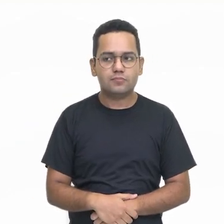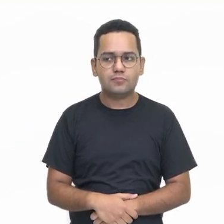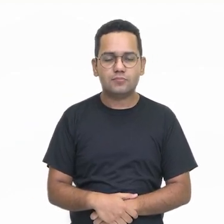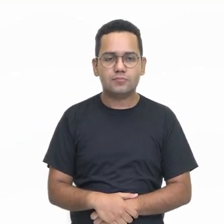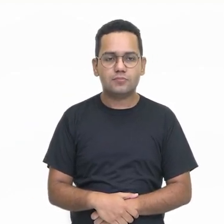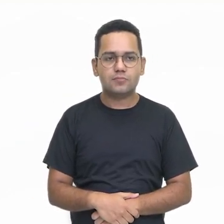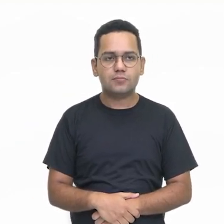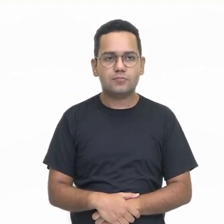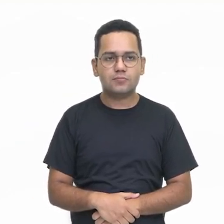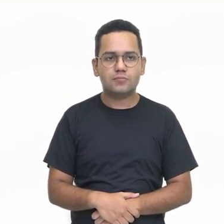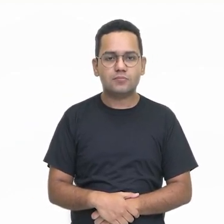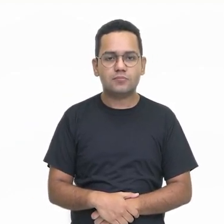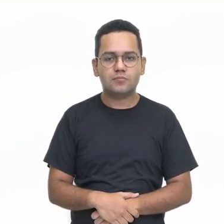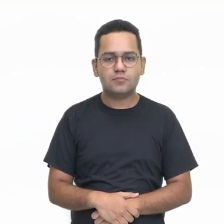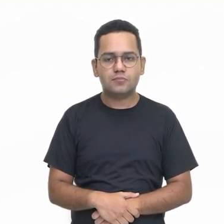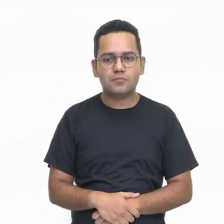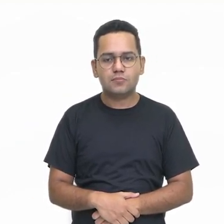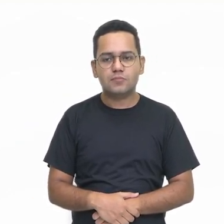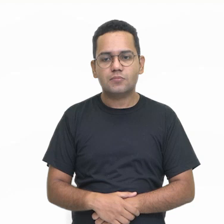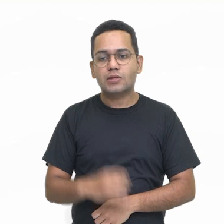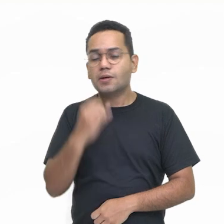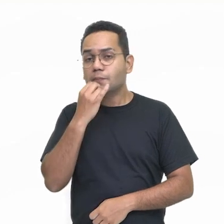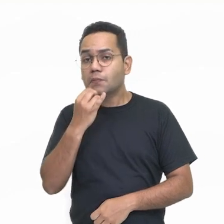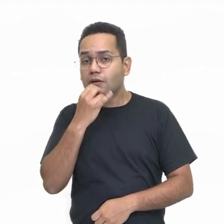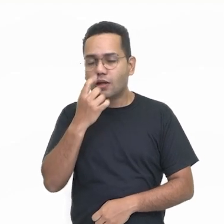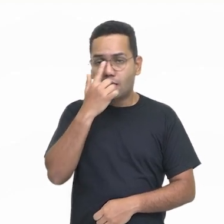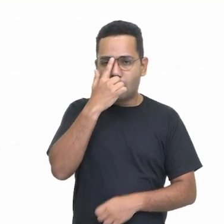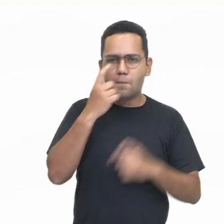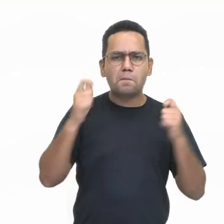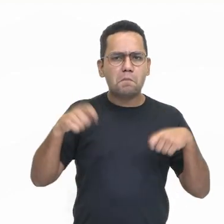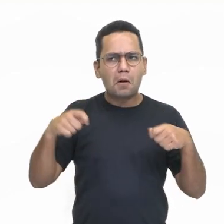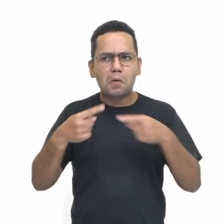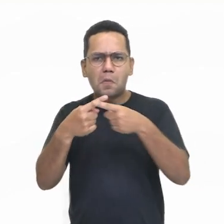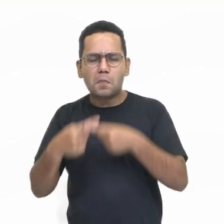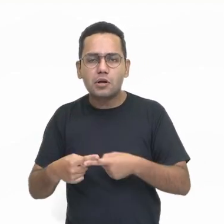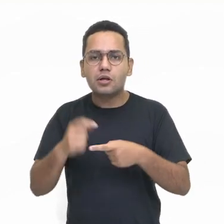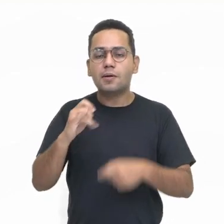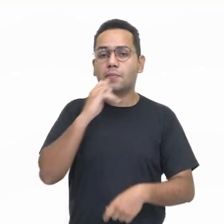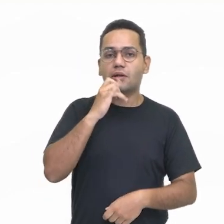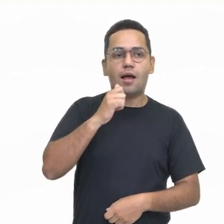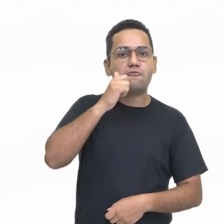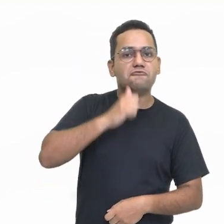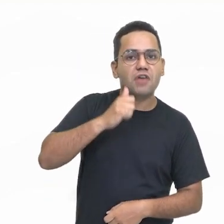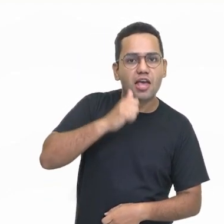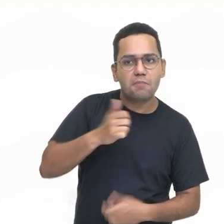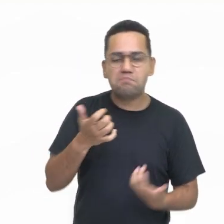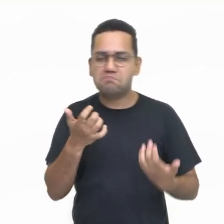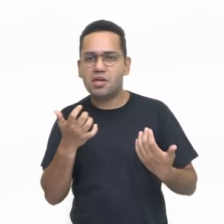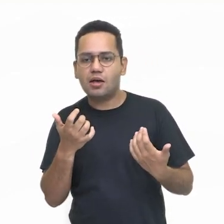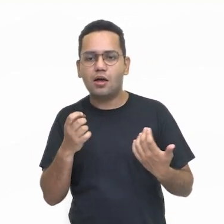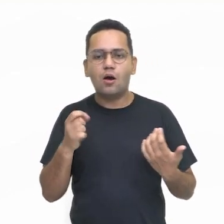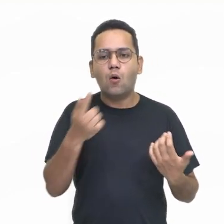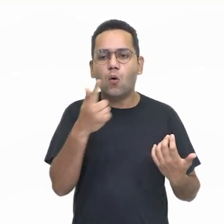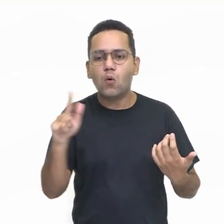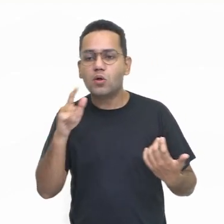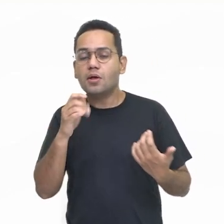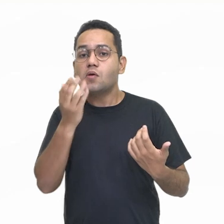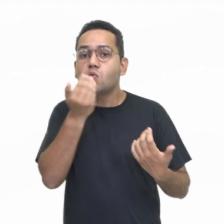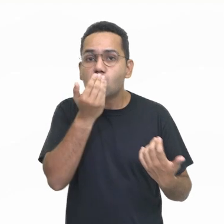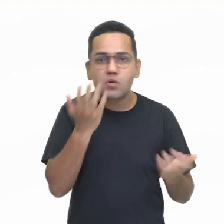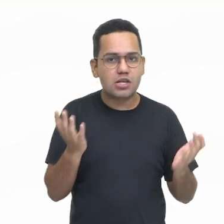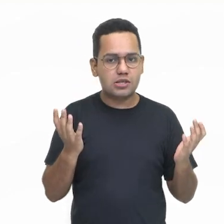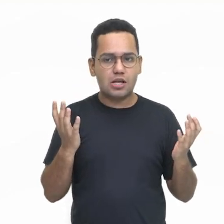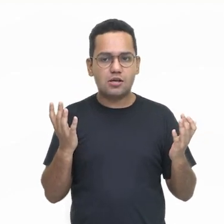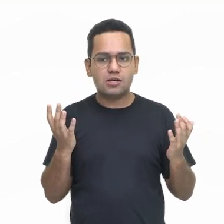reprodução entre a fêmea que está no ambiente eles podem competir por alimentação se esse